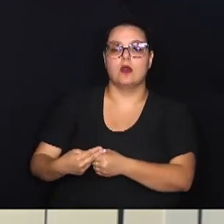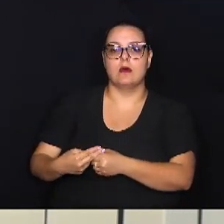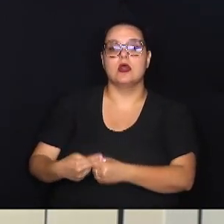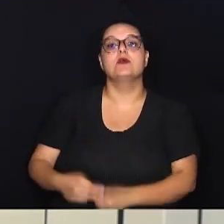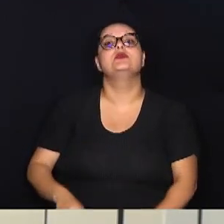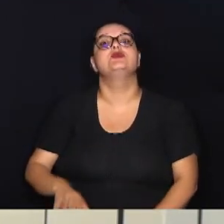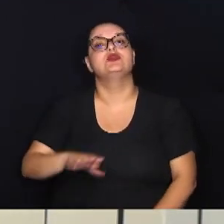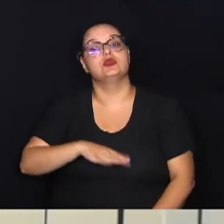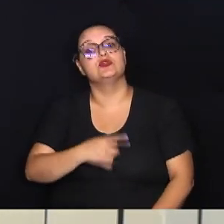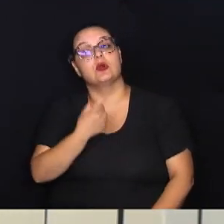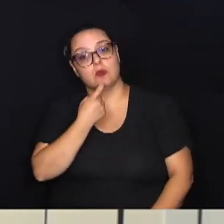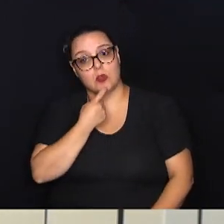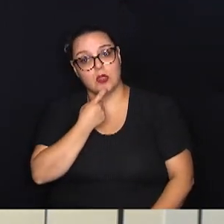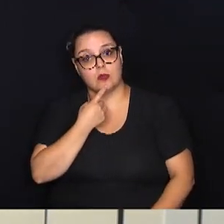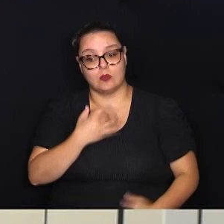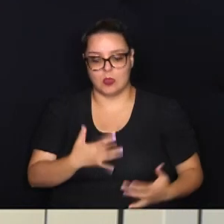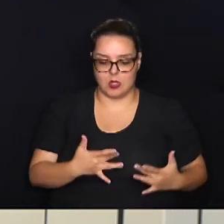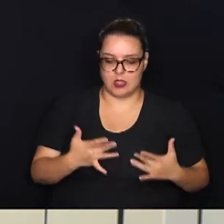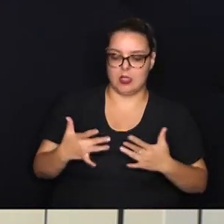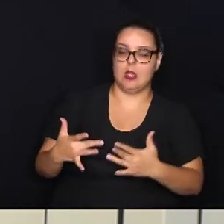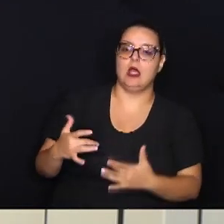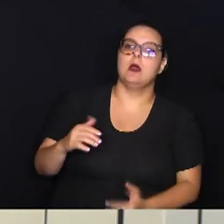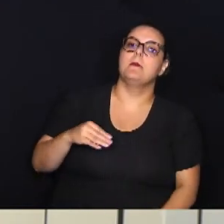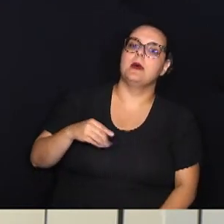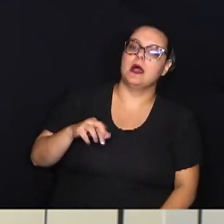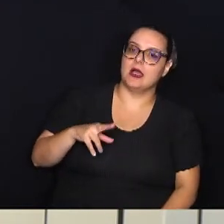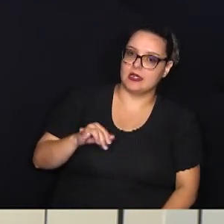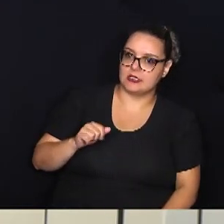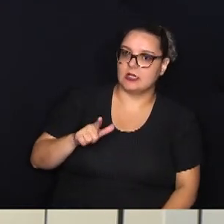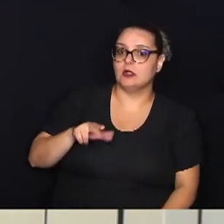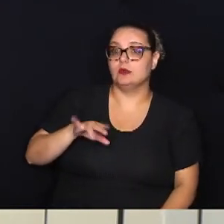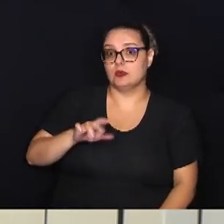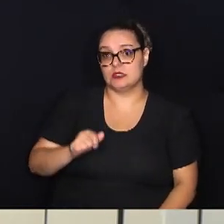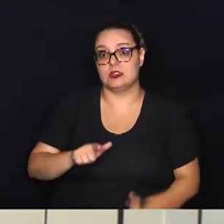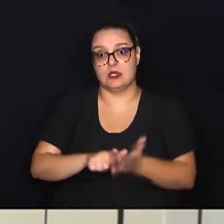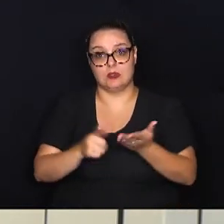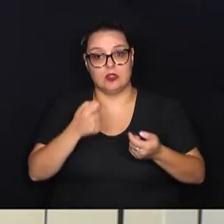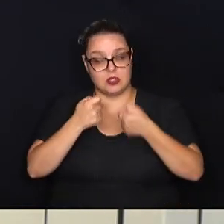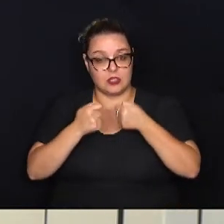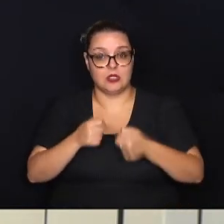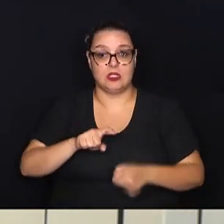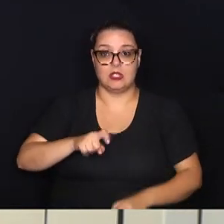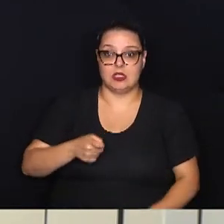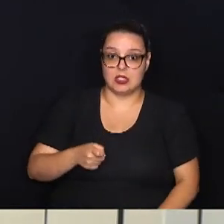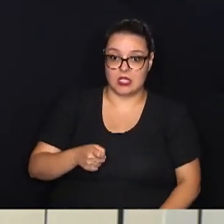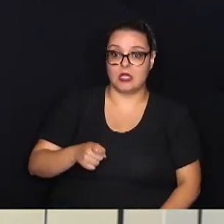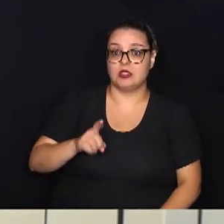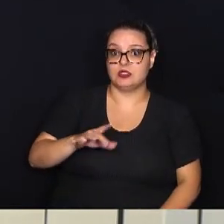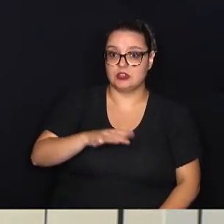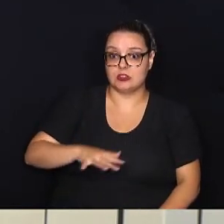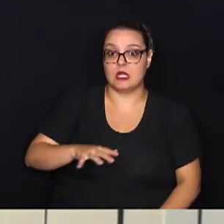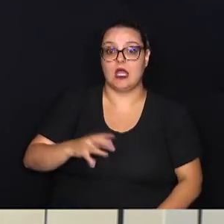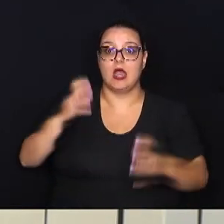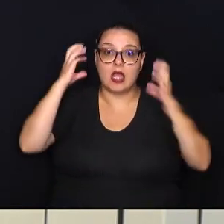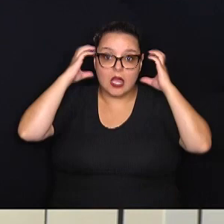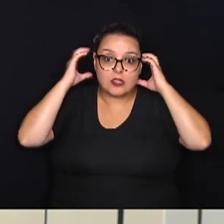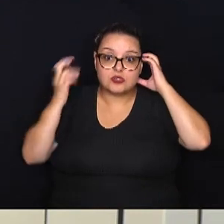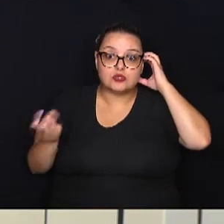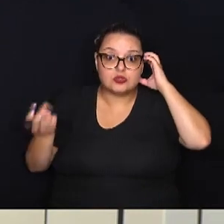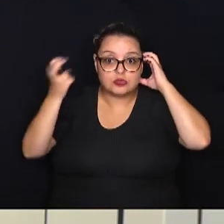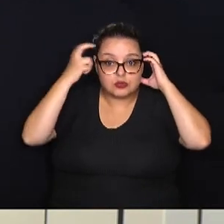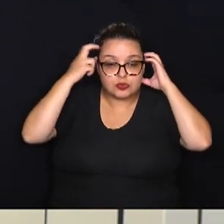O acervo, doado por Maria Luísa, jornalista e ex-diretora da Rádio Cultura, reúne